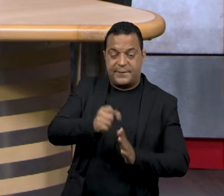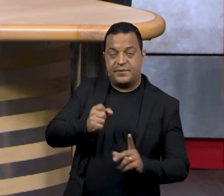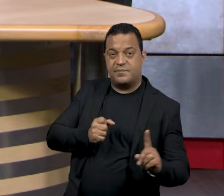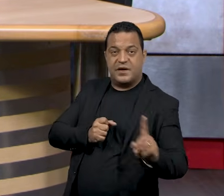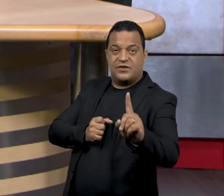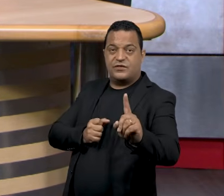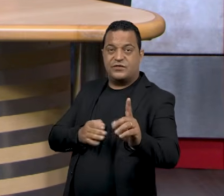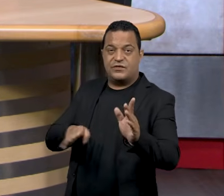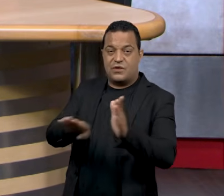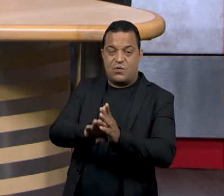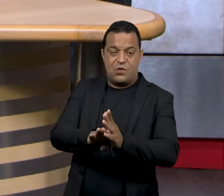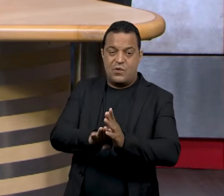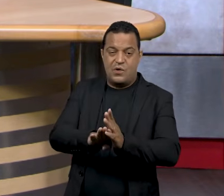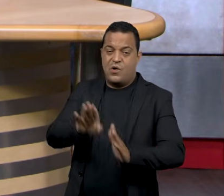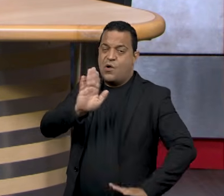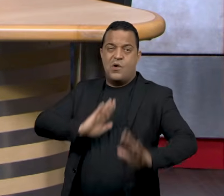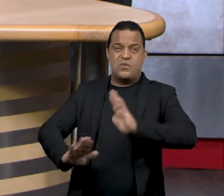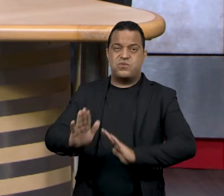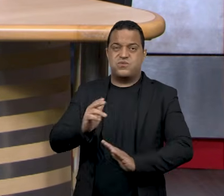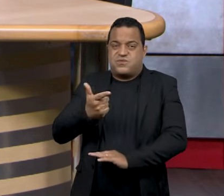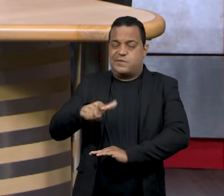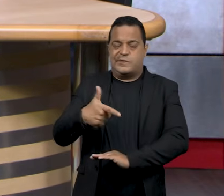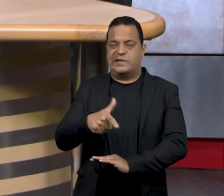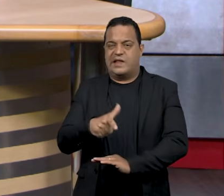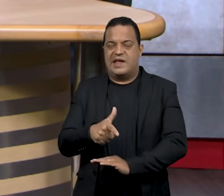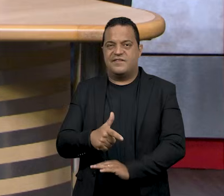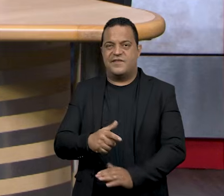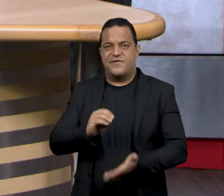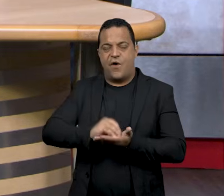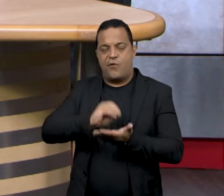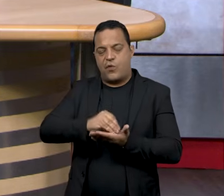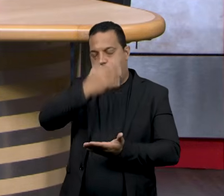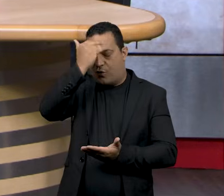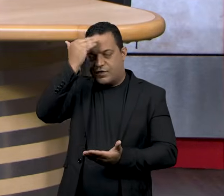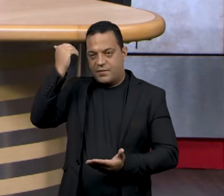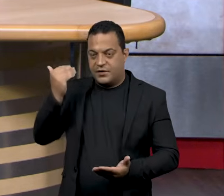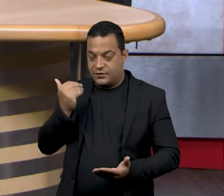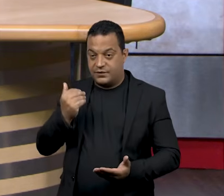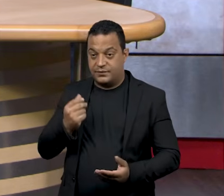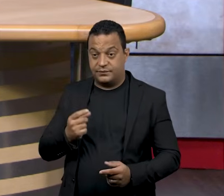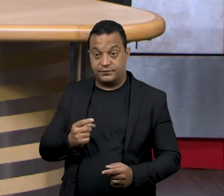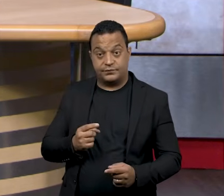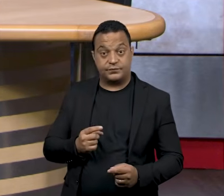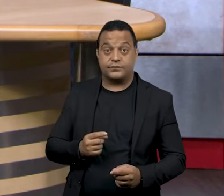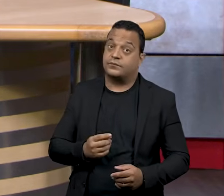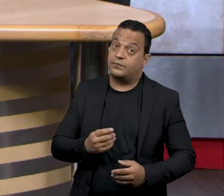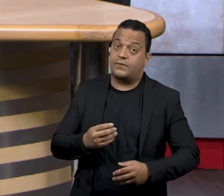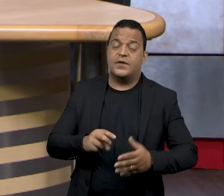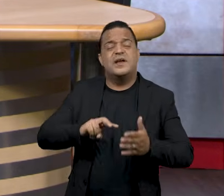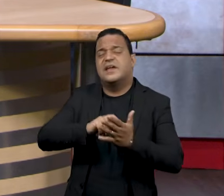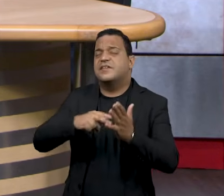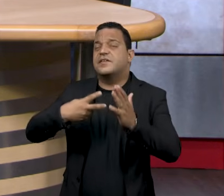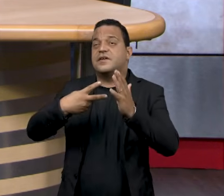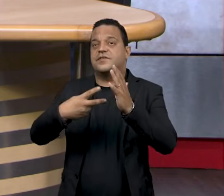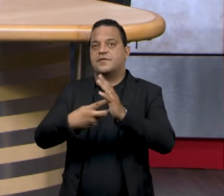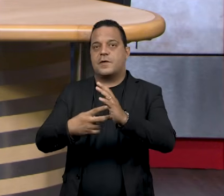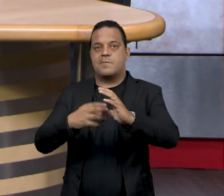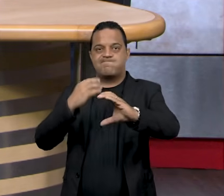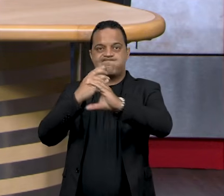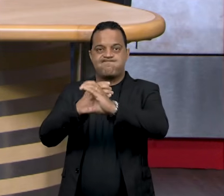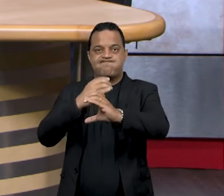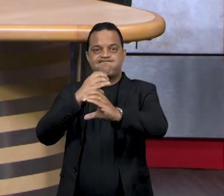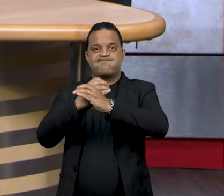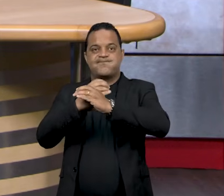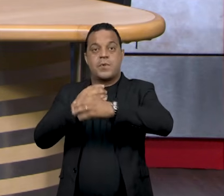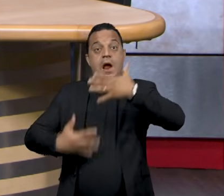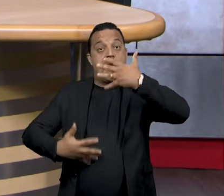mensageiro, faltou sabedoria, foi imprudente. Então, a comunicação negativa, ela destrói um